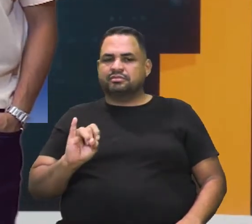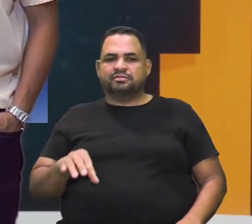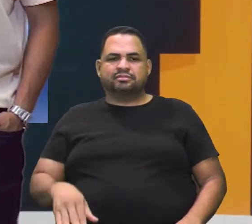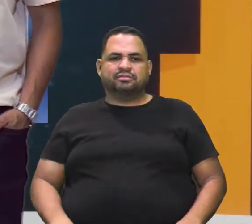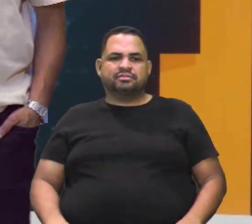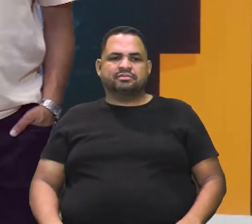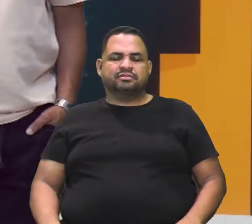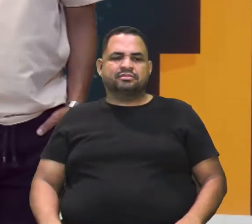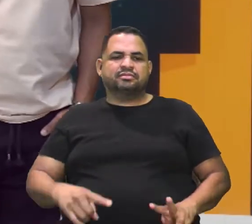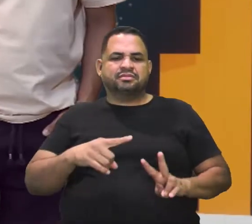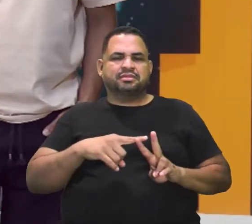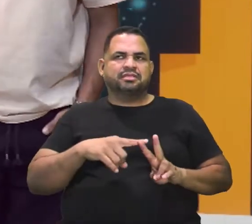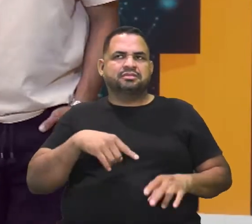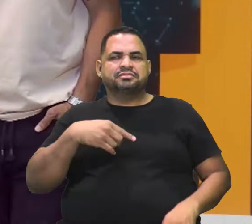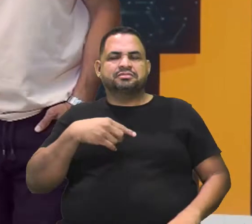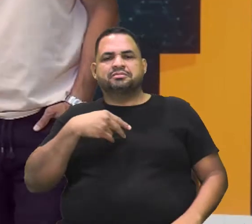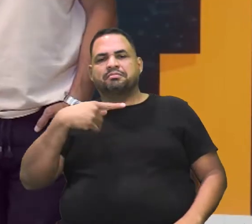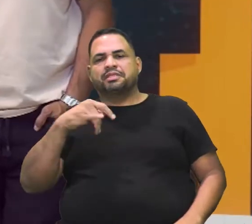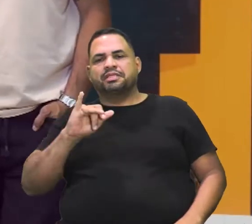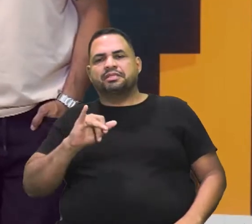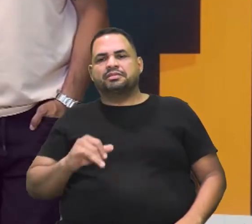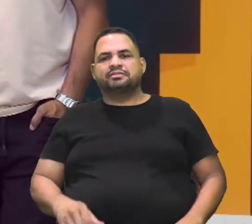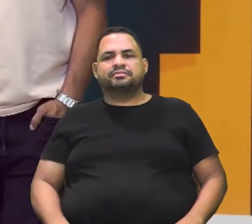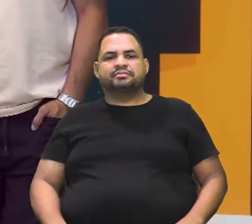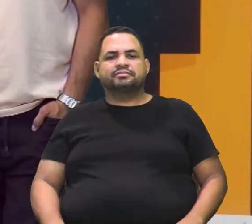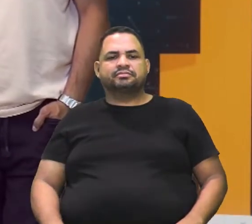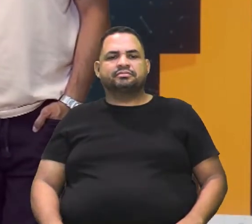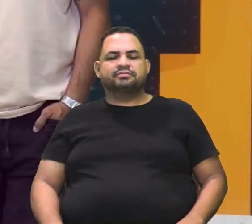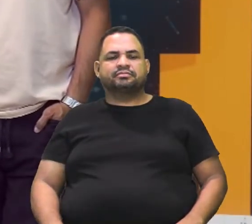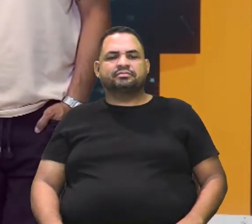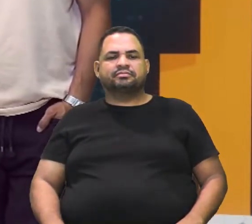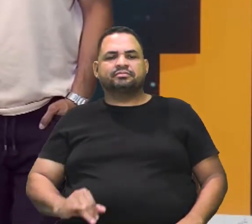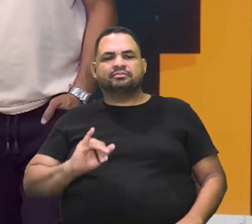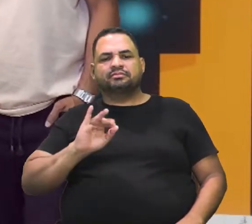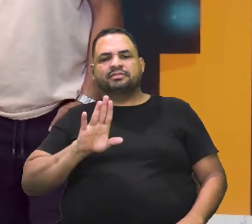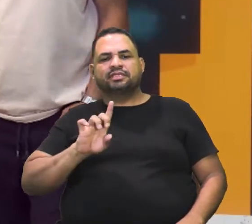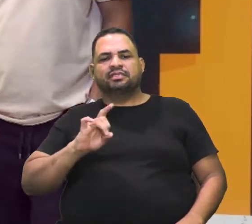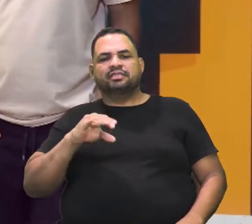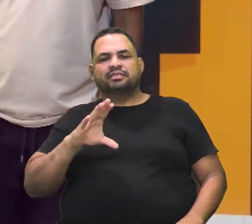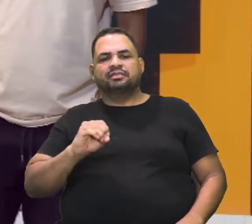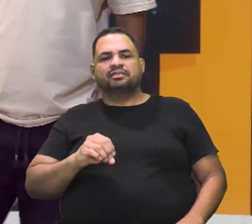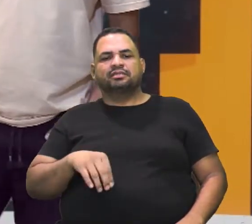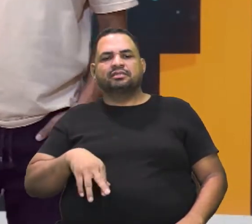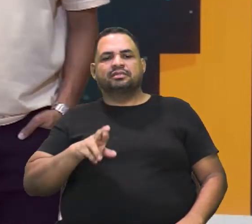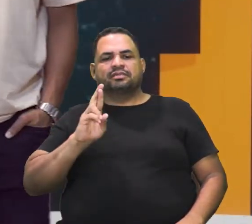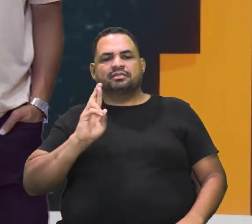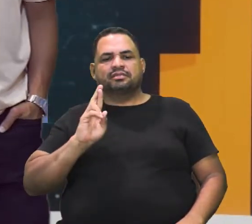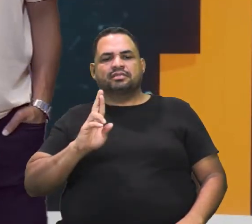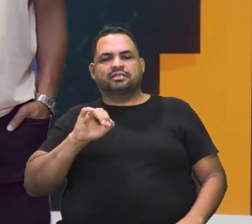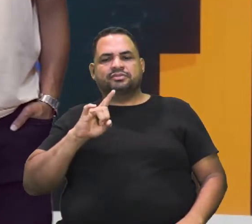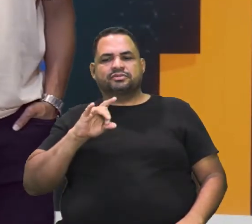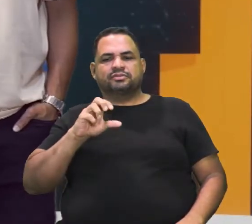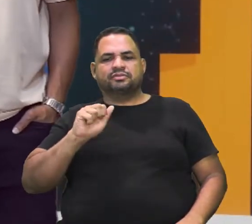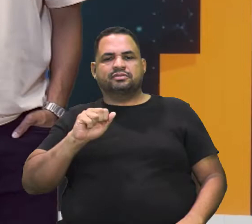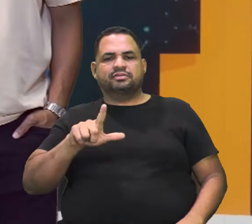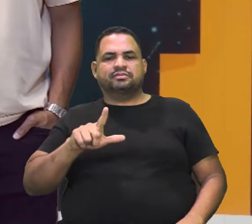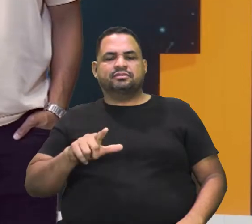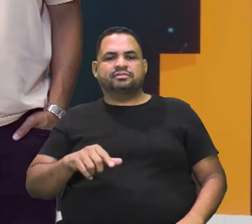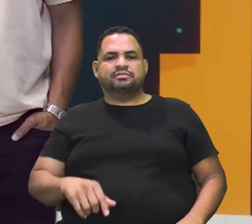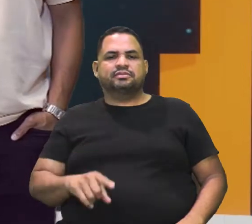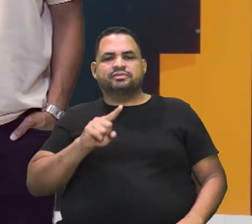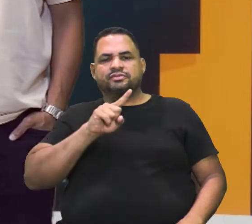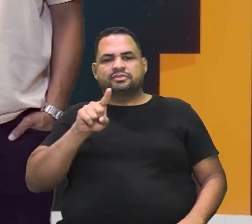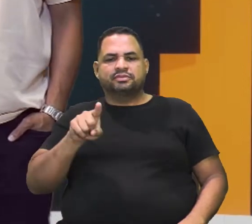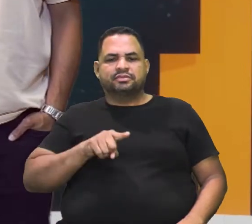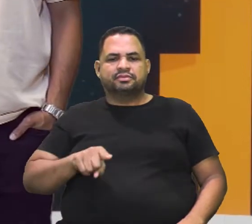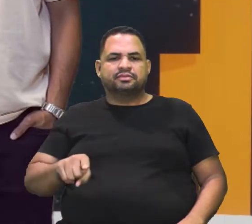é a raiz de 2, é o pi. Então ele é inteiro e racional? Ele é inteiro e também é racional. Muito